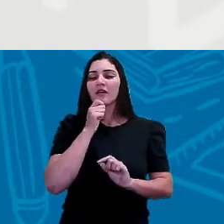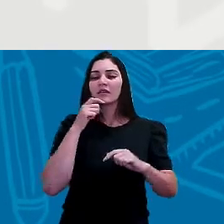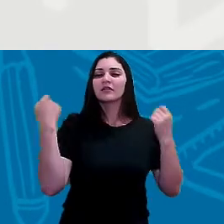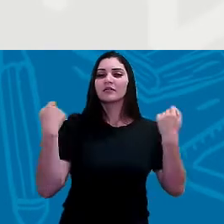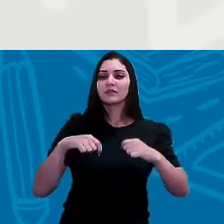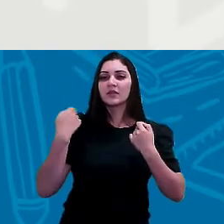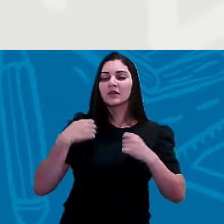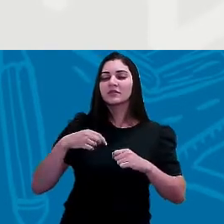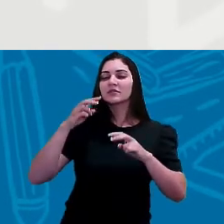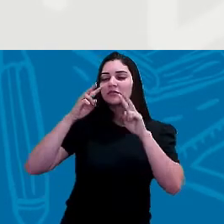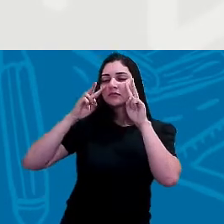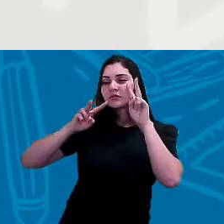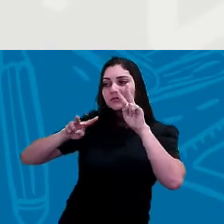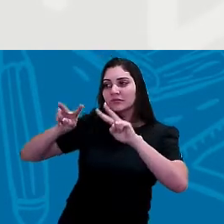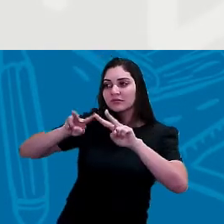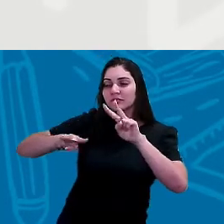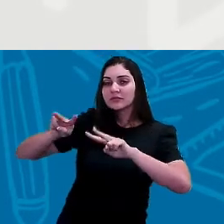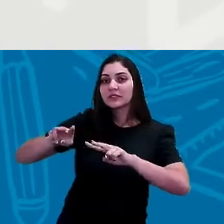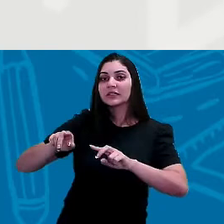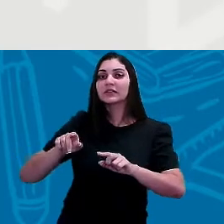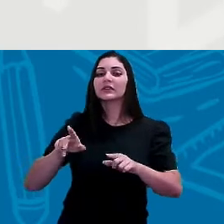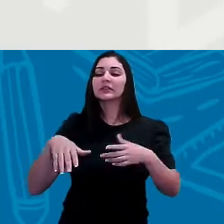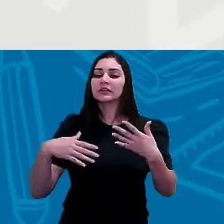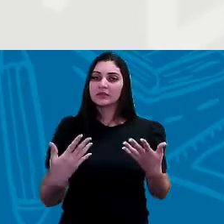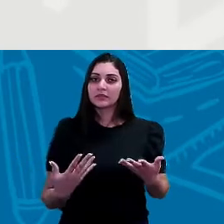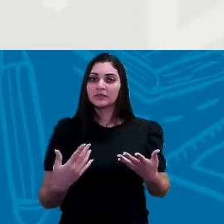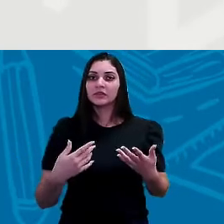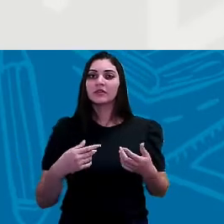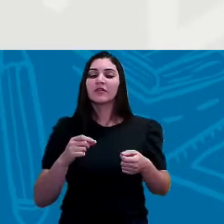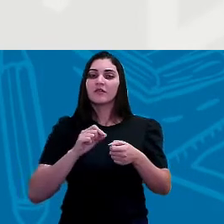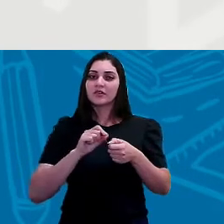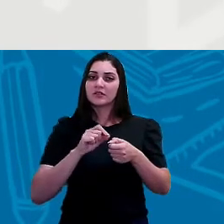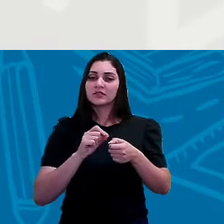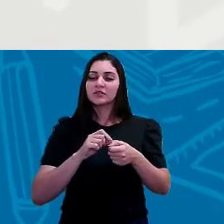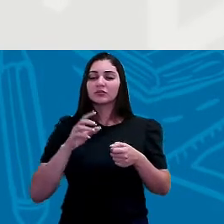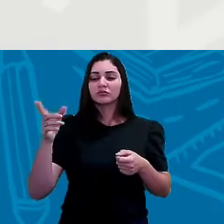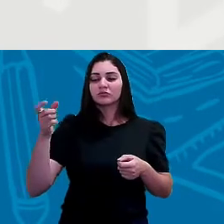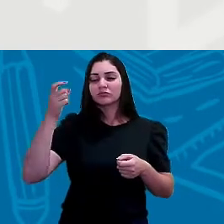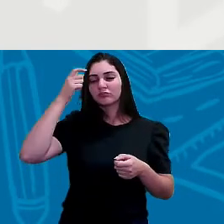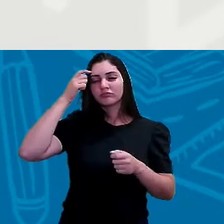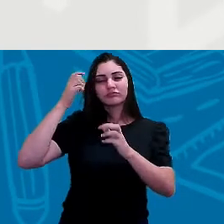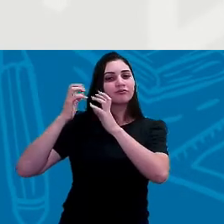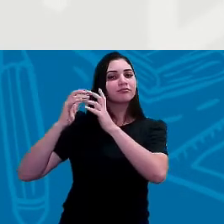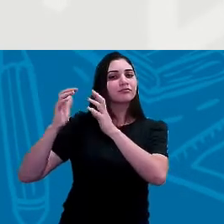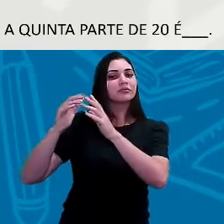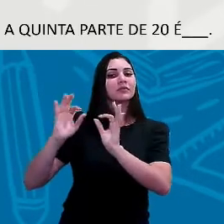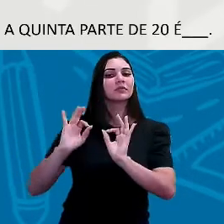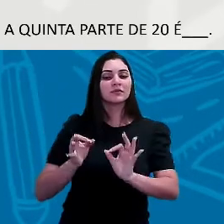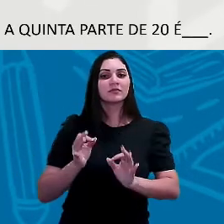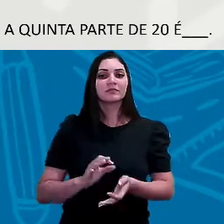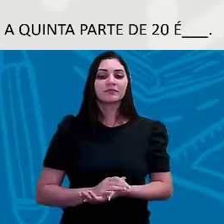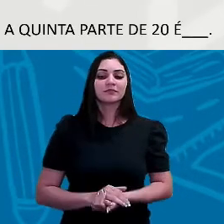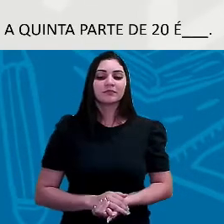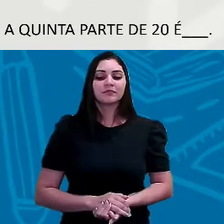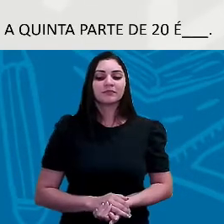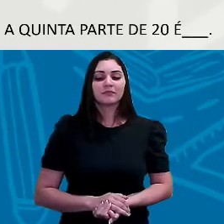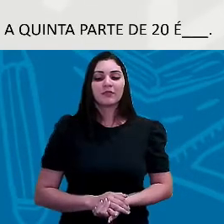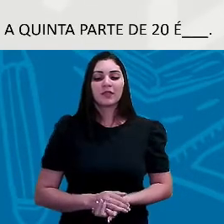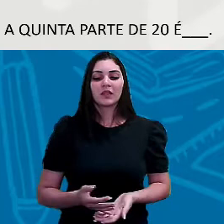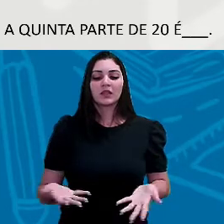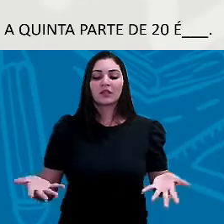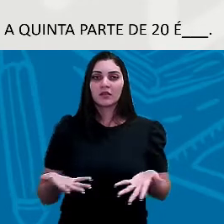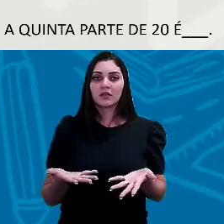recurso visual e para quem já está fazendo ela de cabeça. Tá certo, gente?